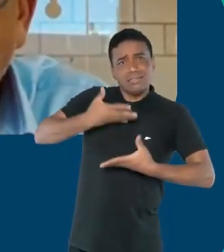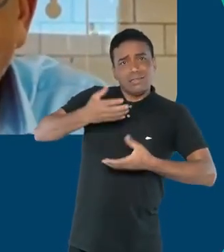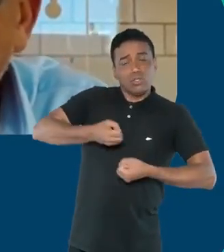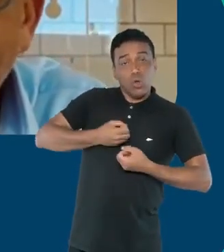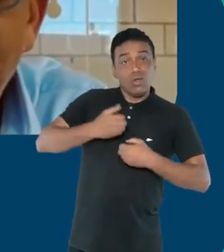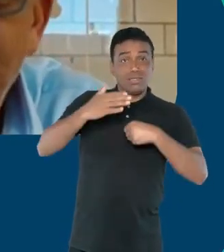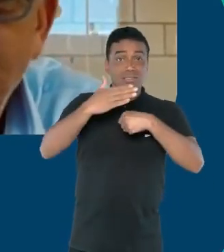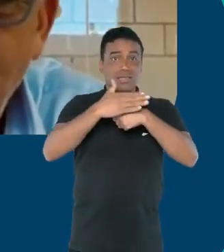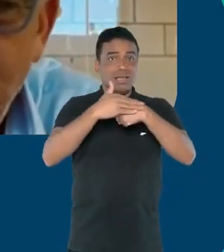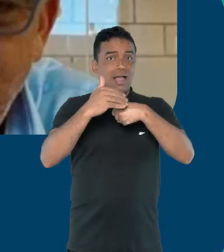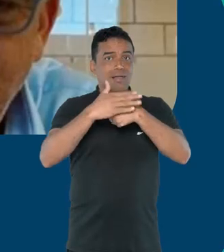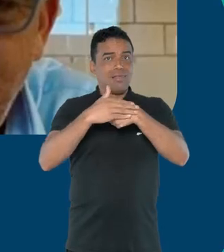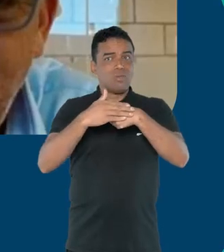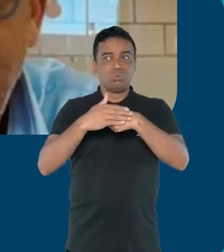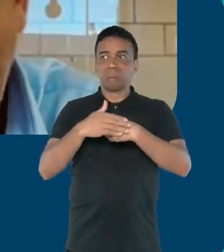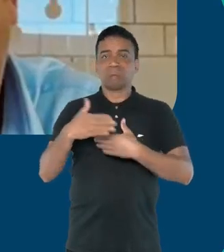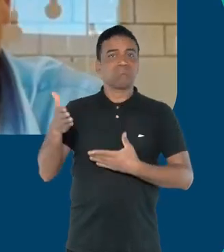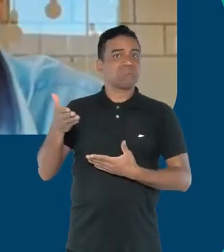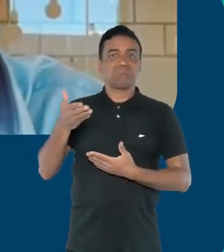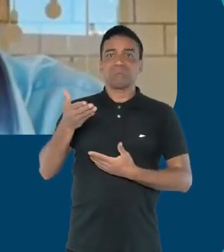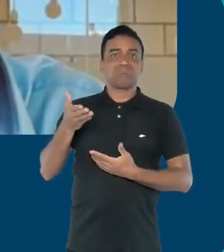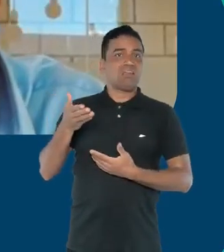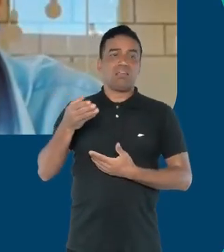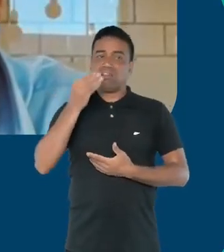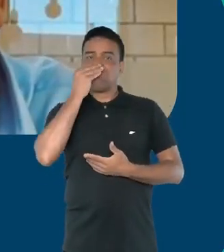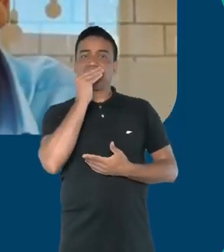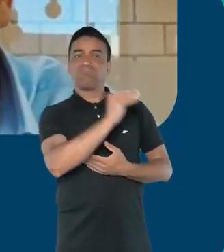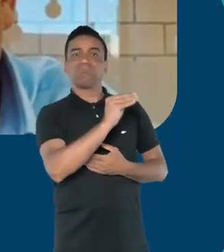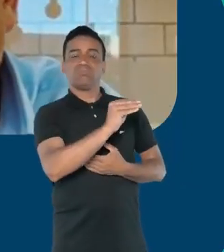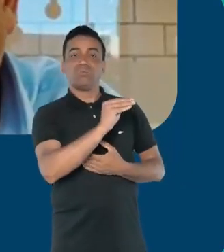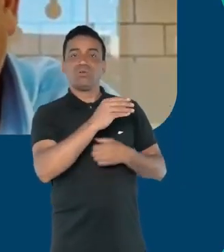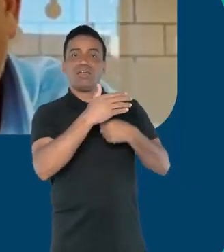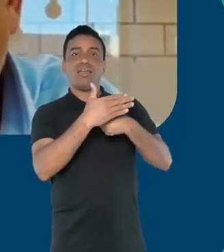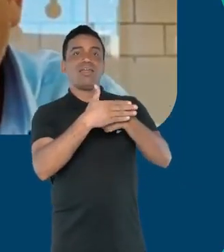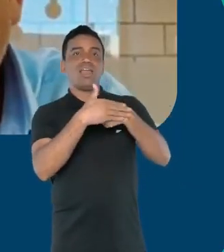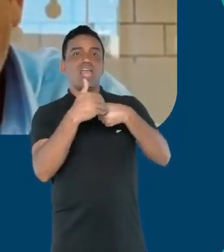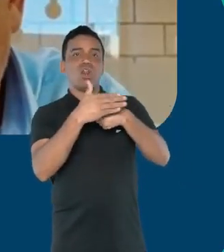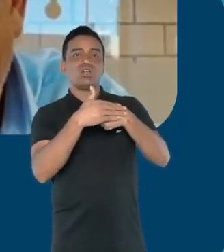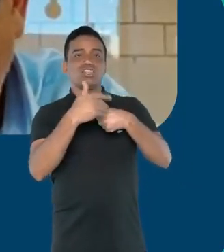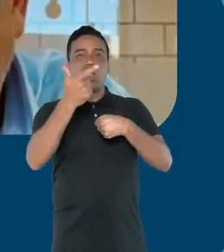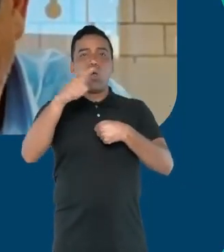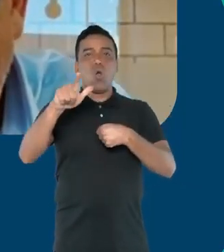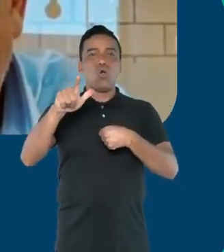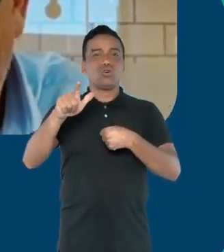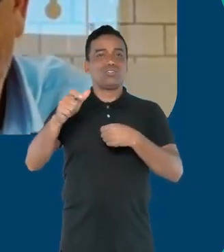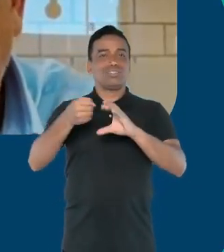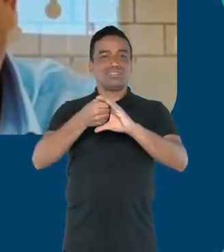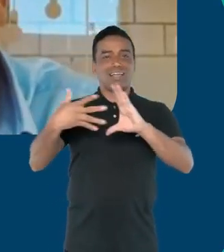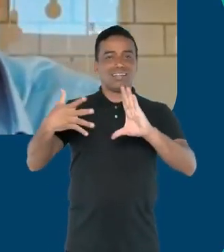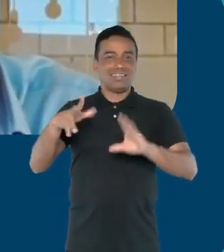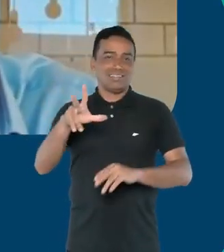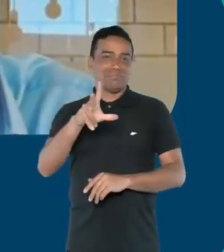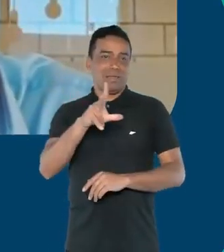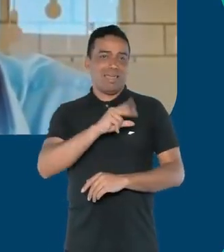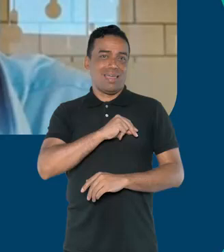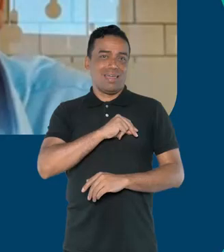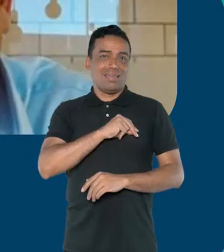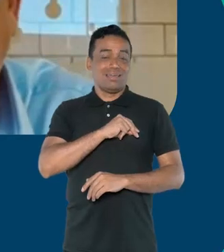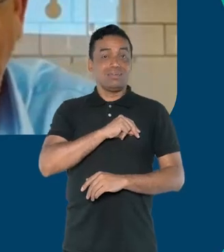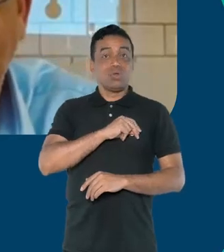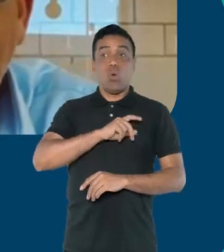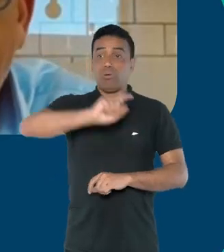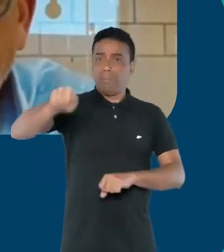esse elogio não vai ter efeito para esse soldado, porque ele quer ser elogiado por outros méritos, né? Pelo manejo que ele faz